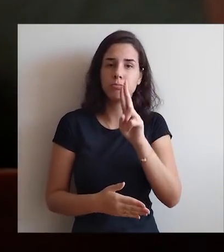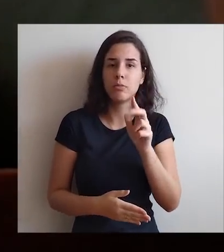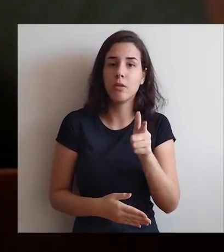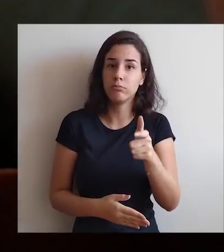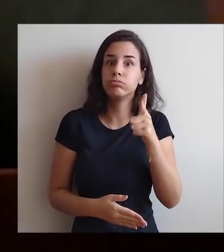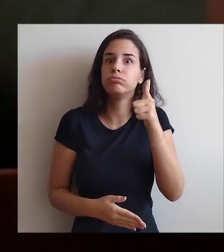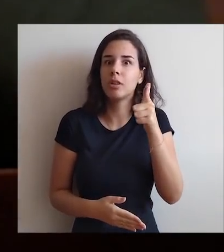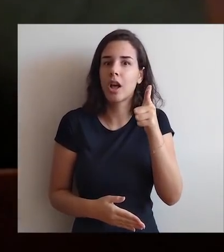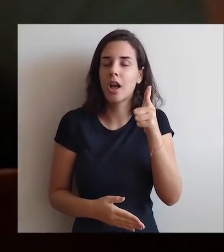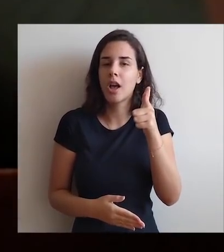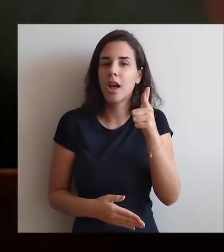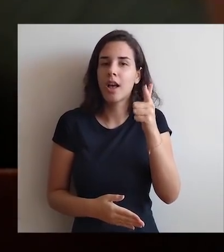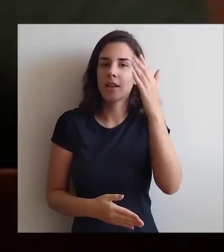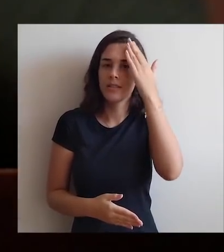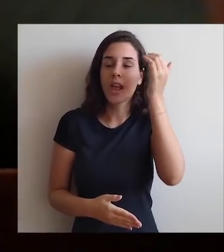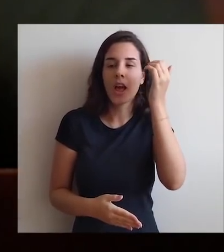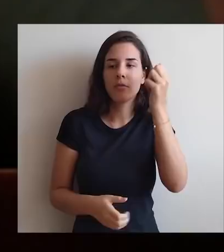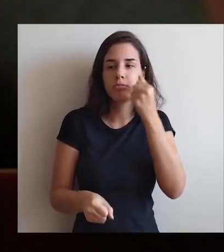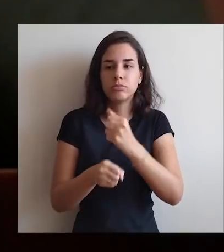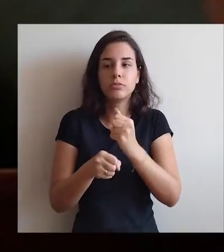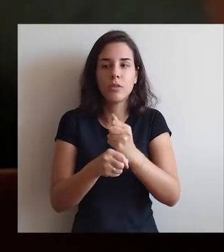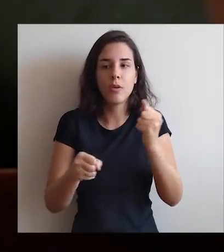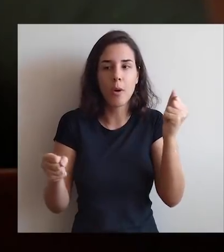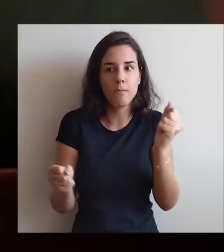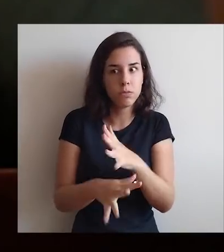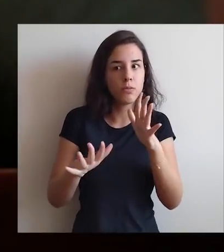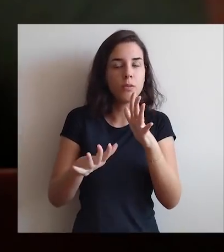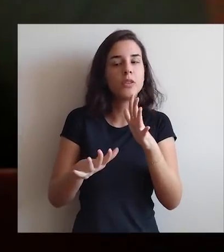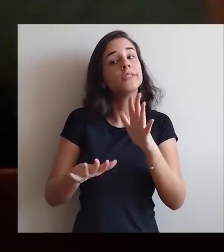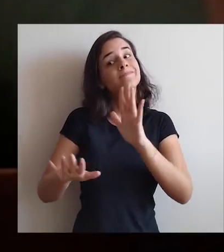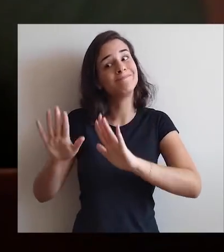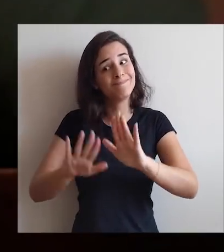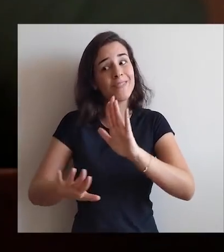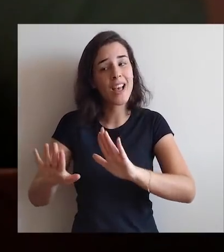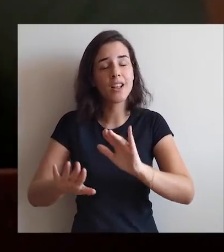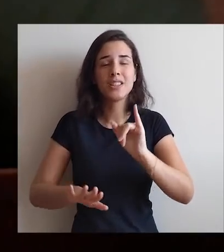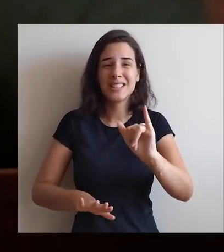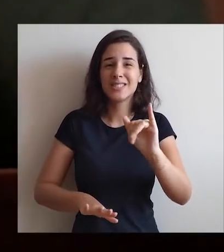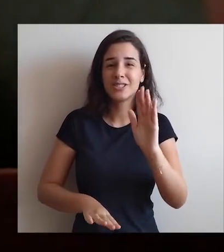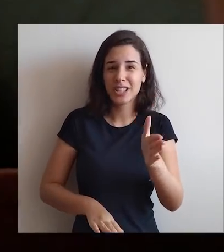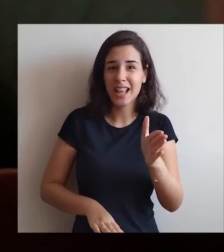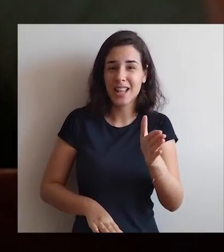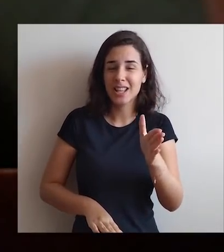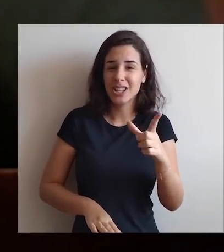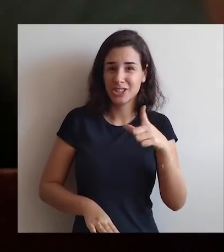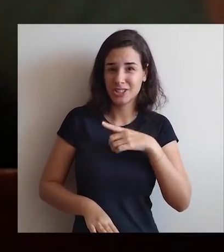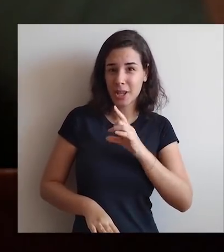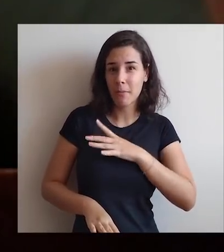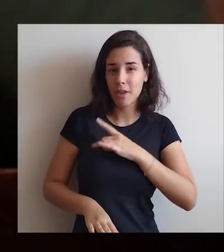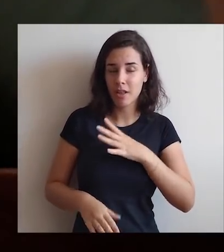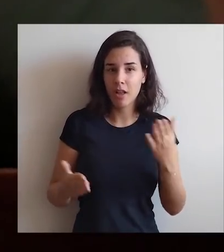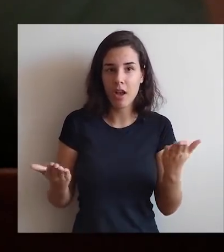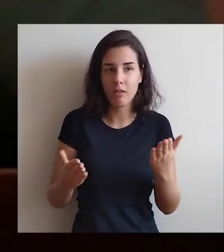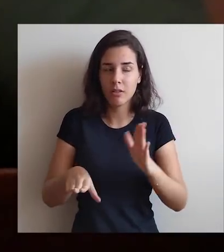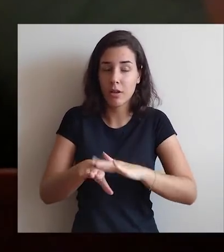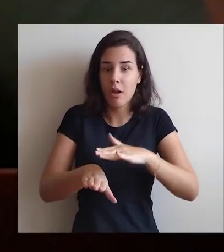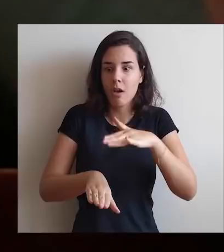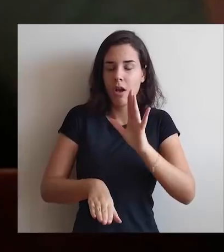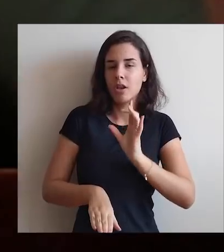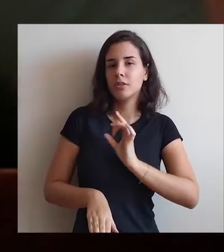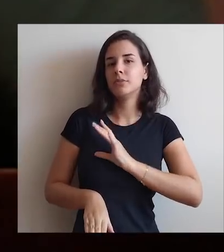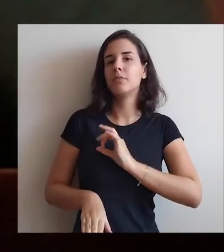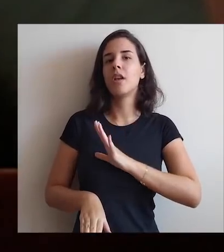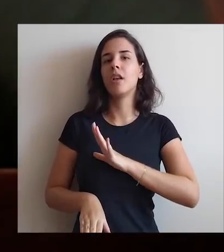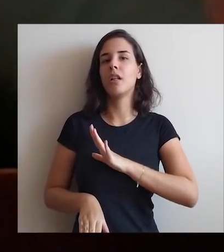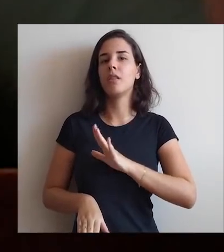guerrilheiros. Alguns sabem manusear armas, montar uma bomba. Então tome muito cuidado." Se eu já estava